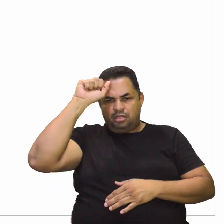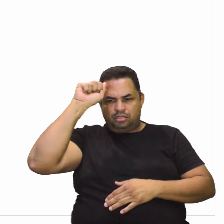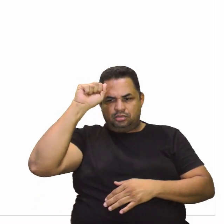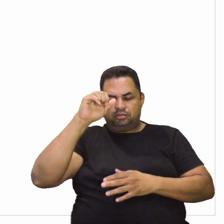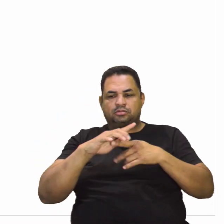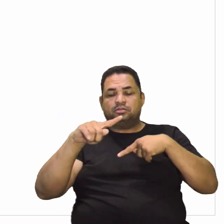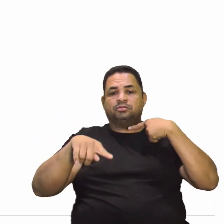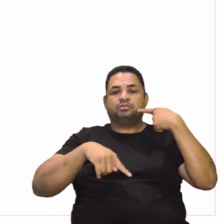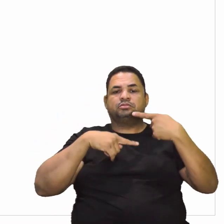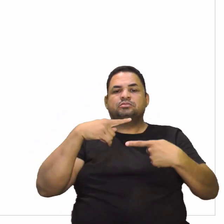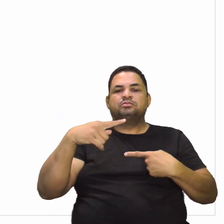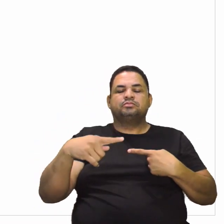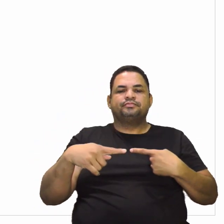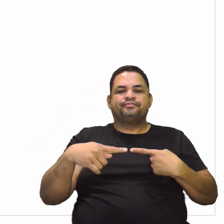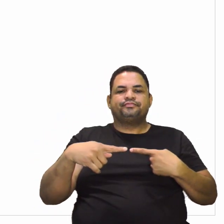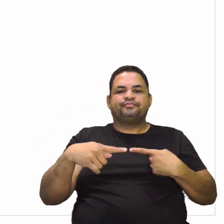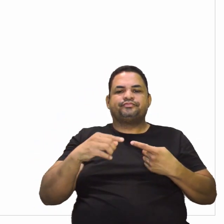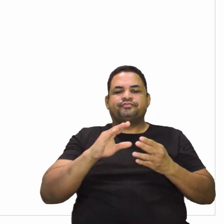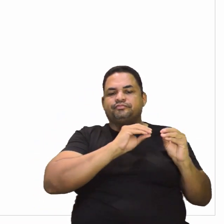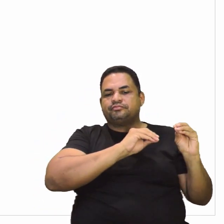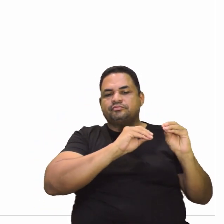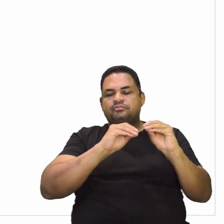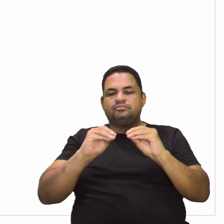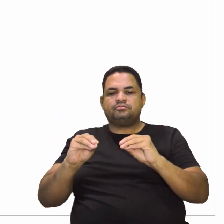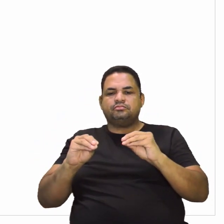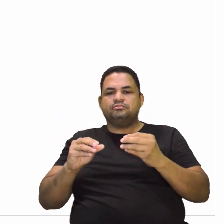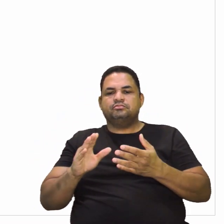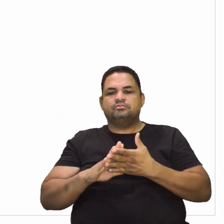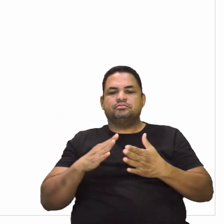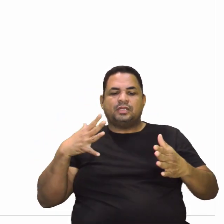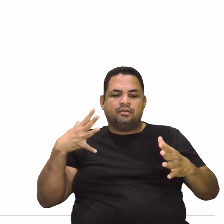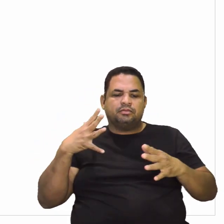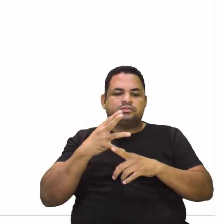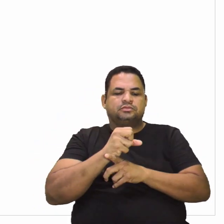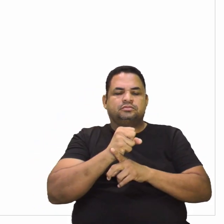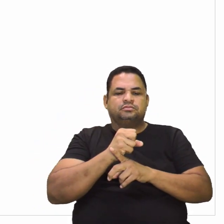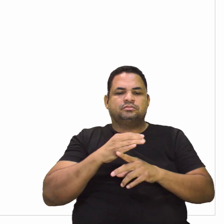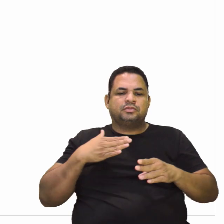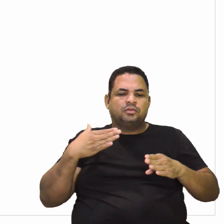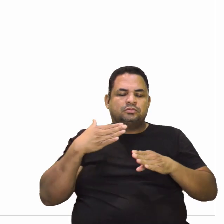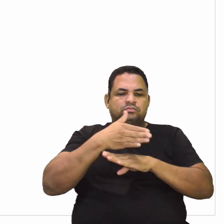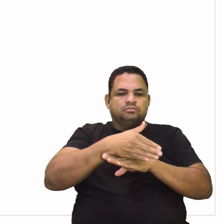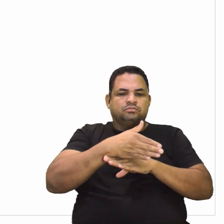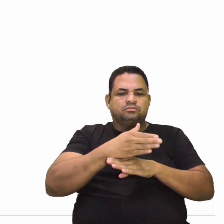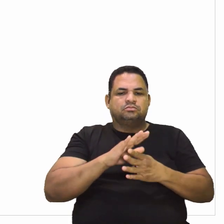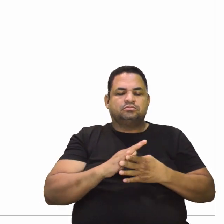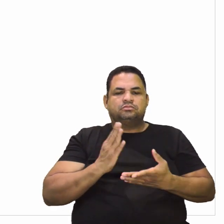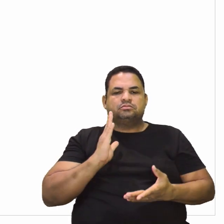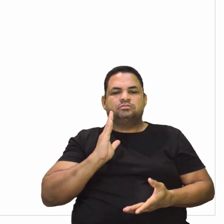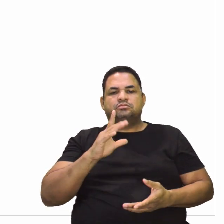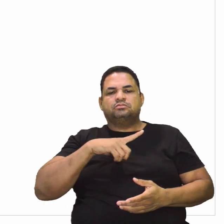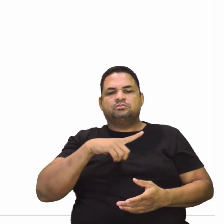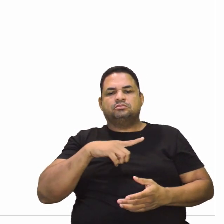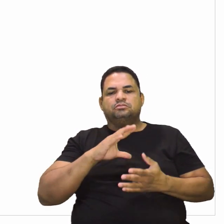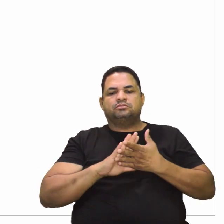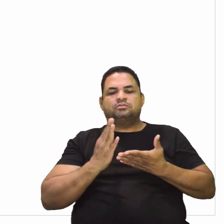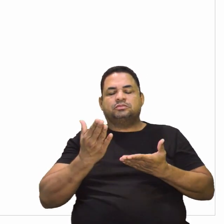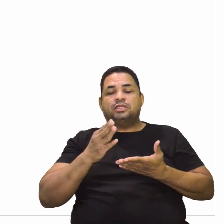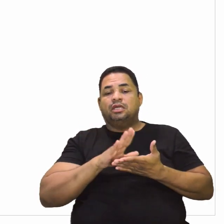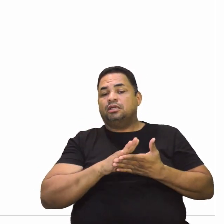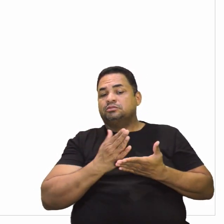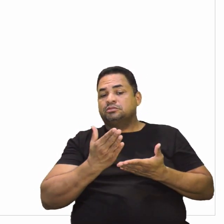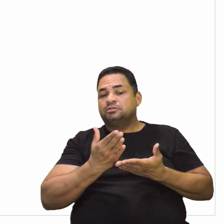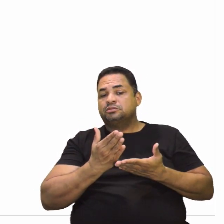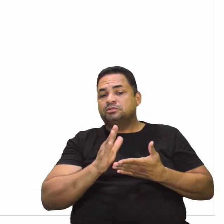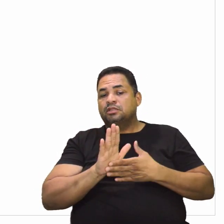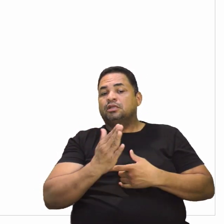outro momento, então, eles migram e no outro momento eles invadem. Por quê? Já contam com os seus cidadãos ali dentro, então fica muito